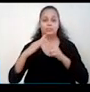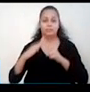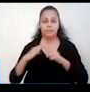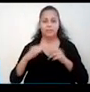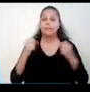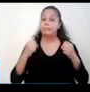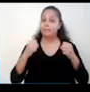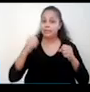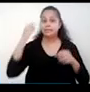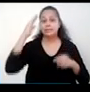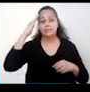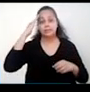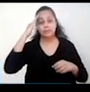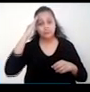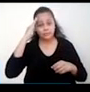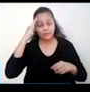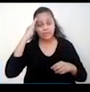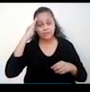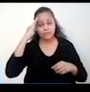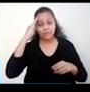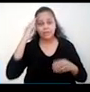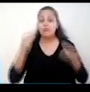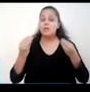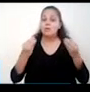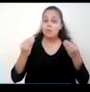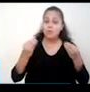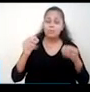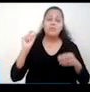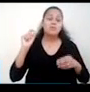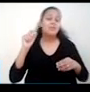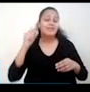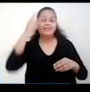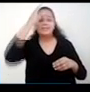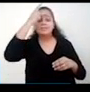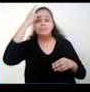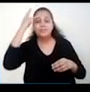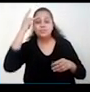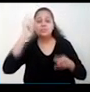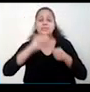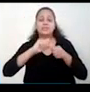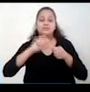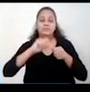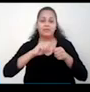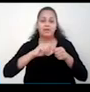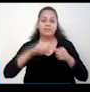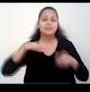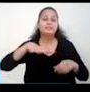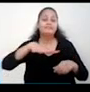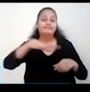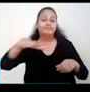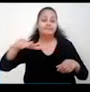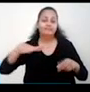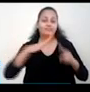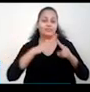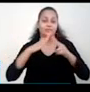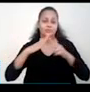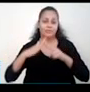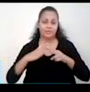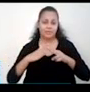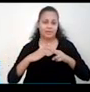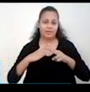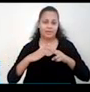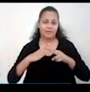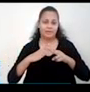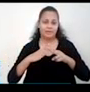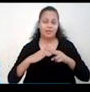que as pessoas fazem desse espaço, né? O que as pessoas fazem do espaço urbano, seja esse espaço público, ou seja, lugares